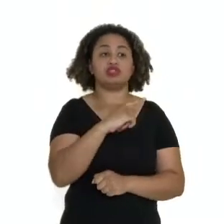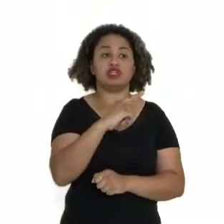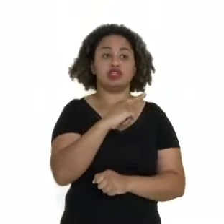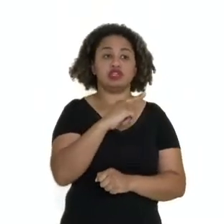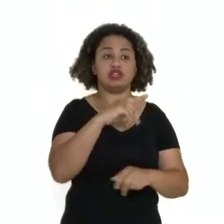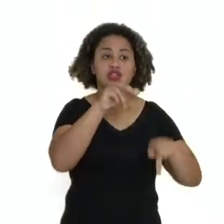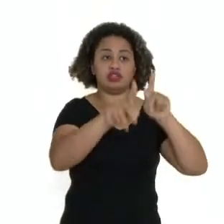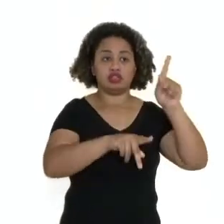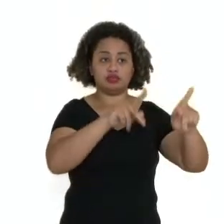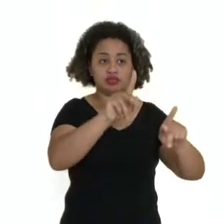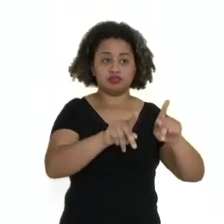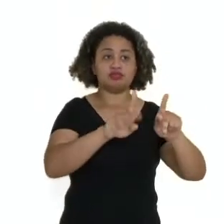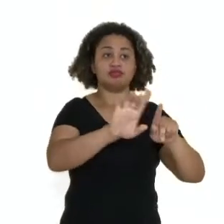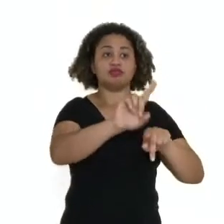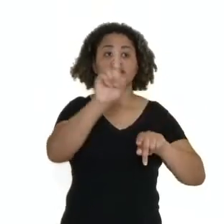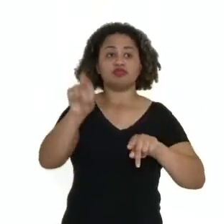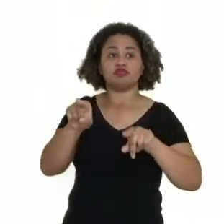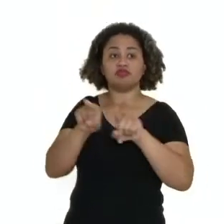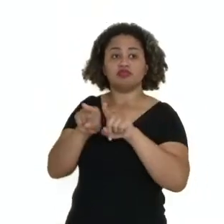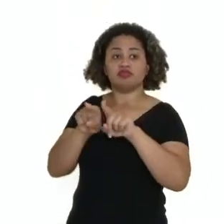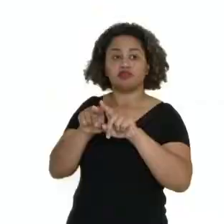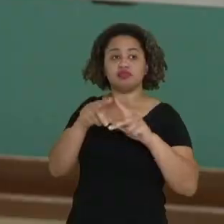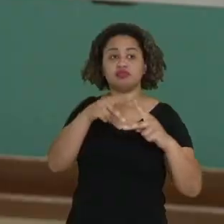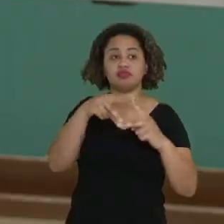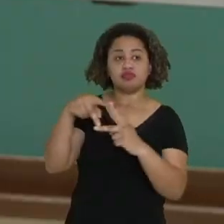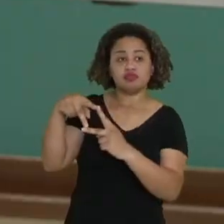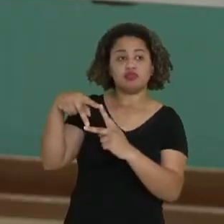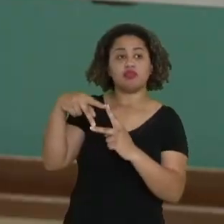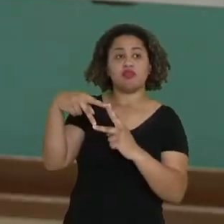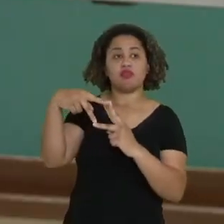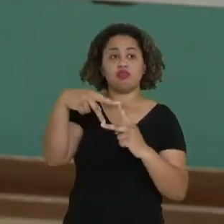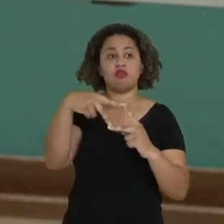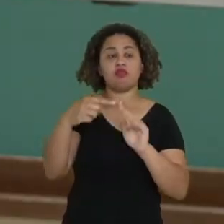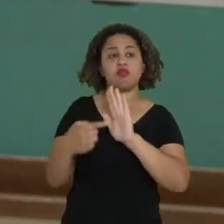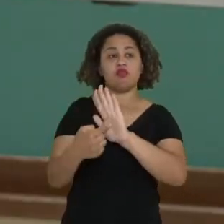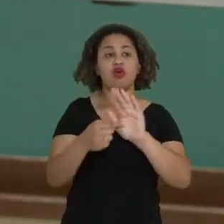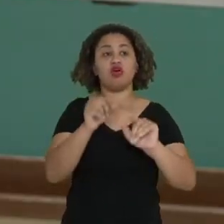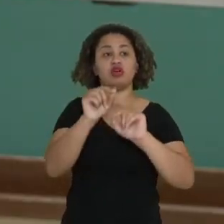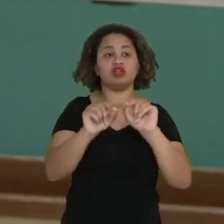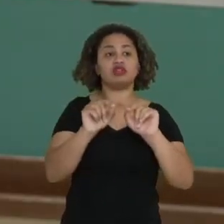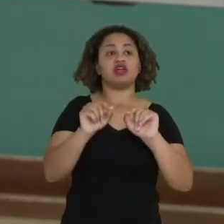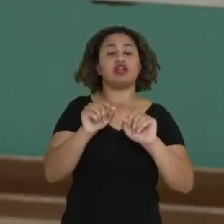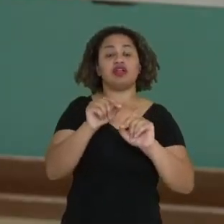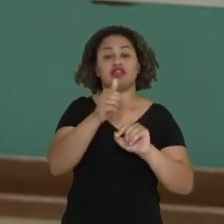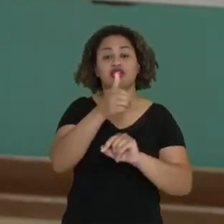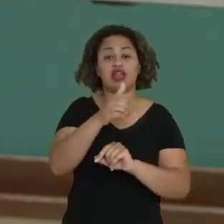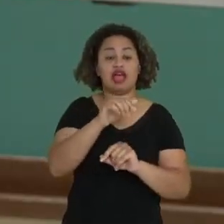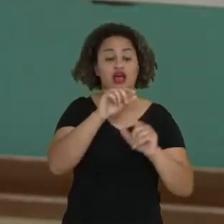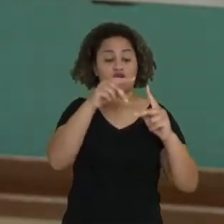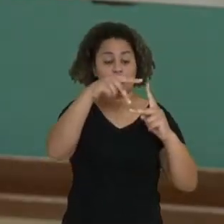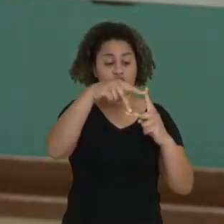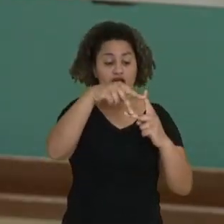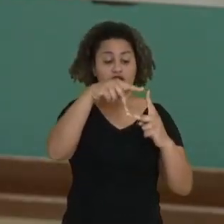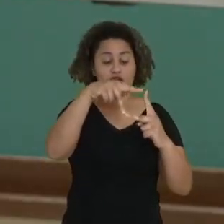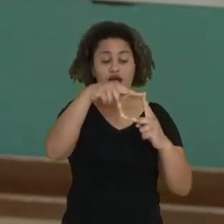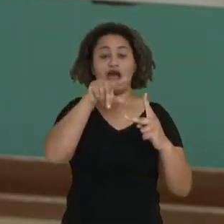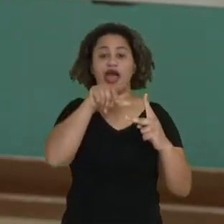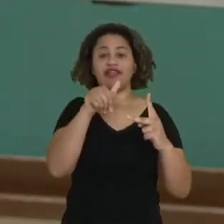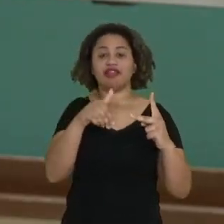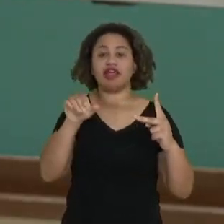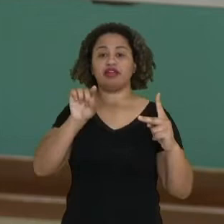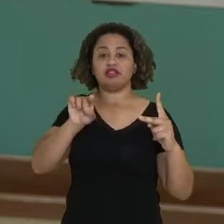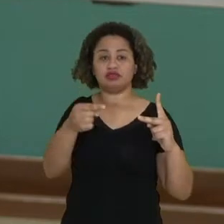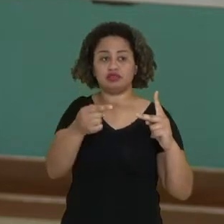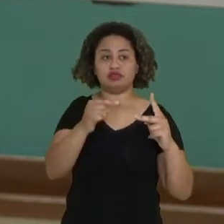na população e os quadradinhos que mostram a cada 10 mil pessoas. Percebendo que aqui no meio eu